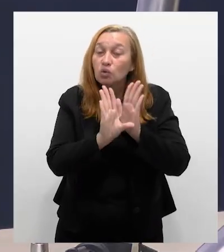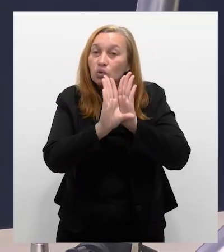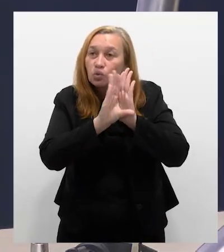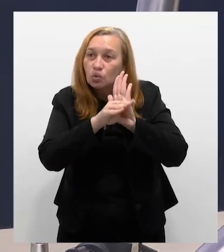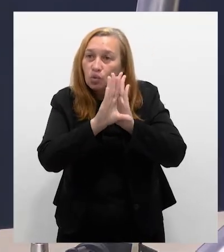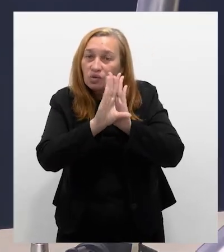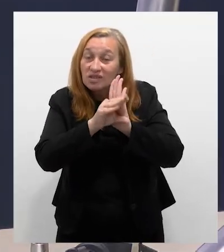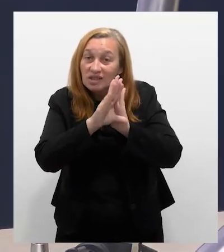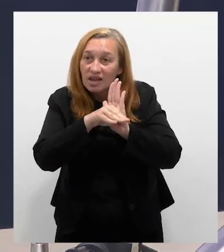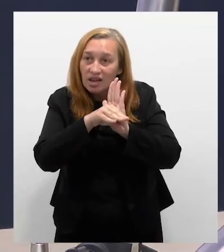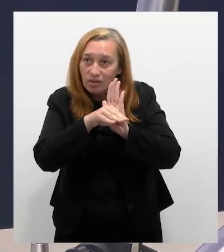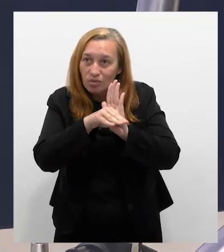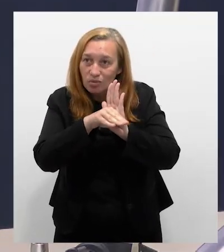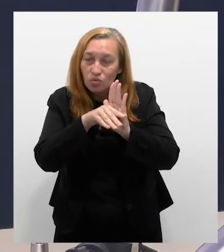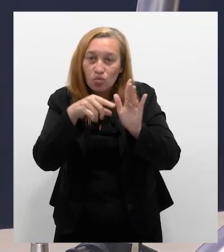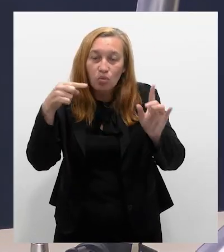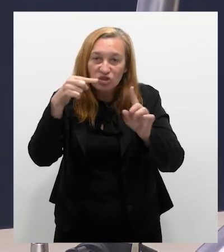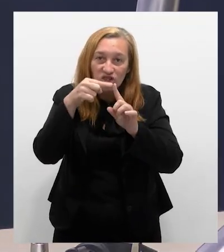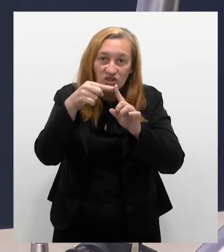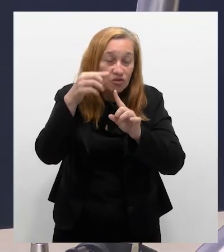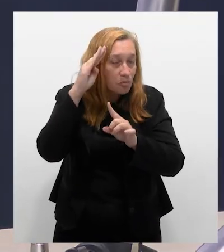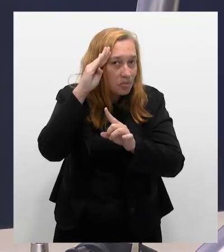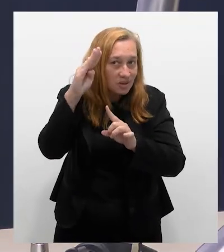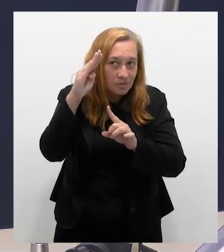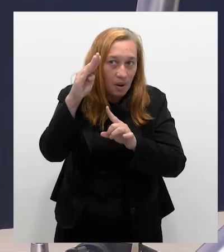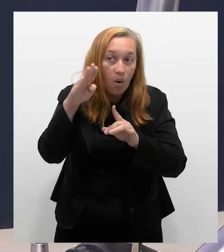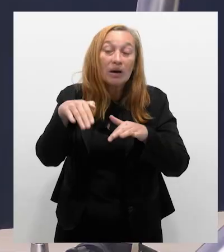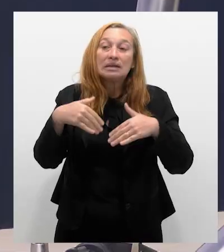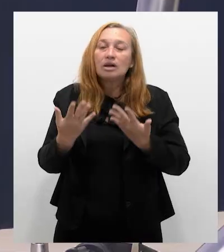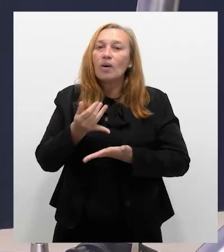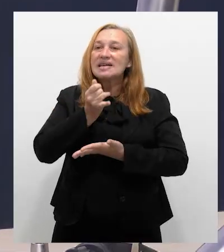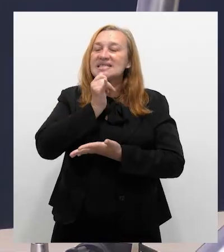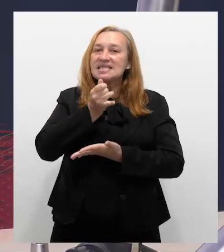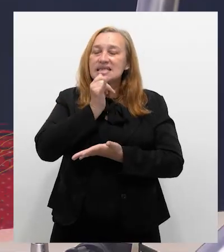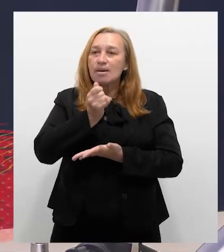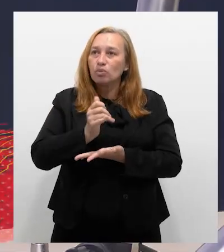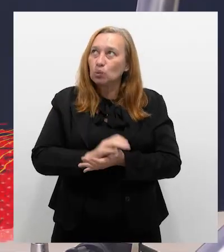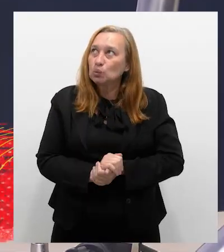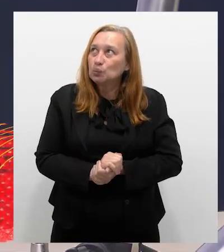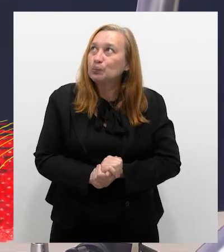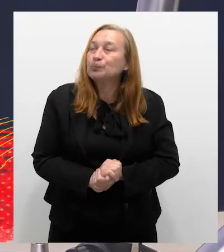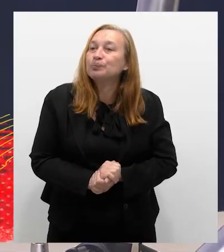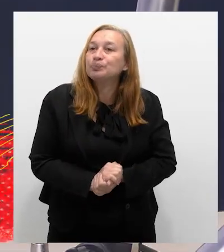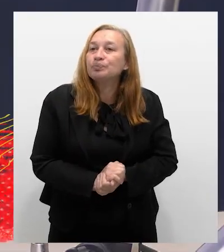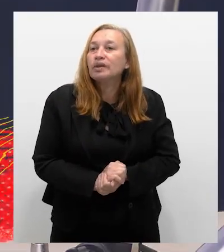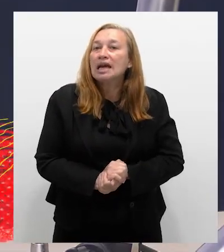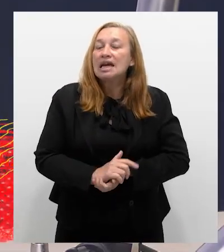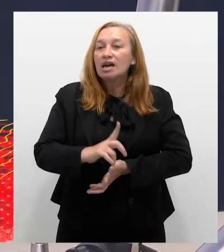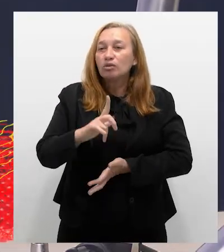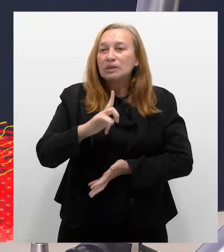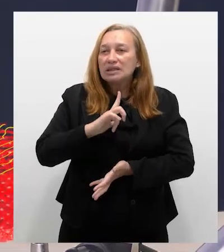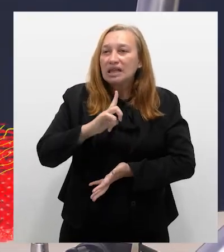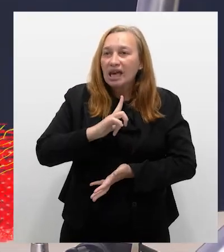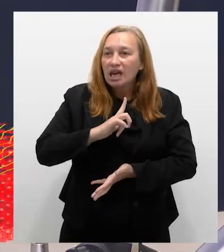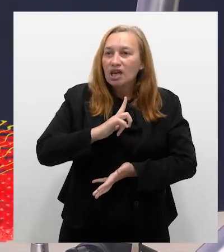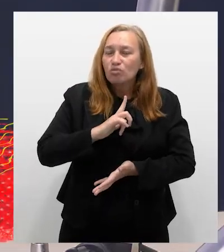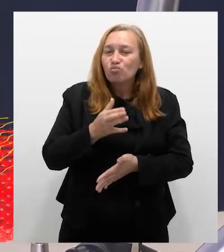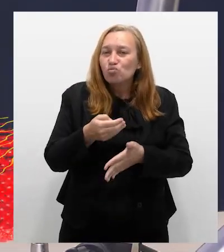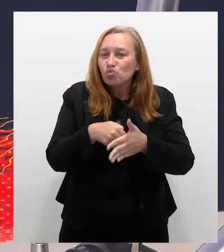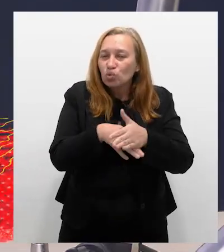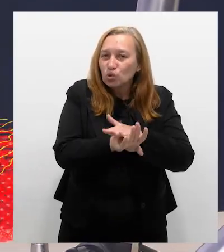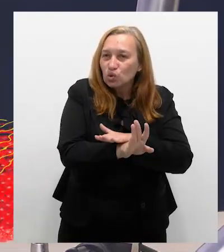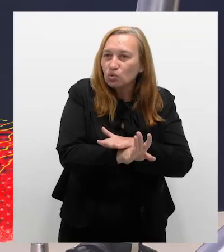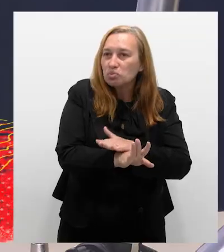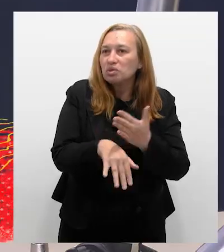conceito central, bem no núcleo da questão. Então, por exemplo, eu tenho um